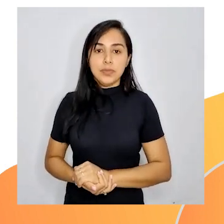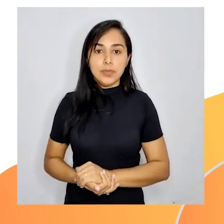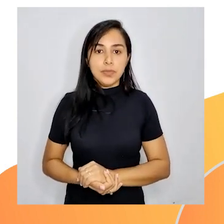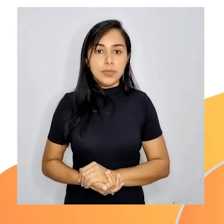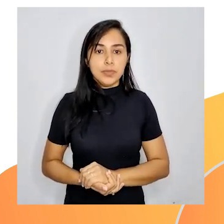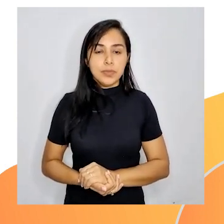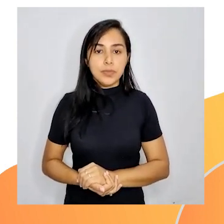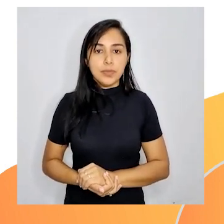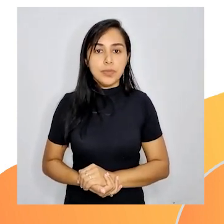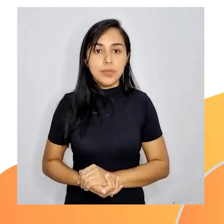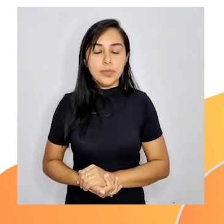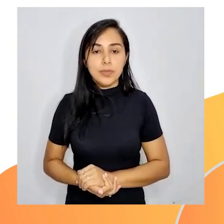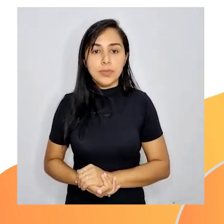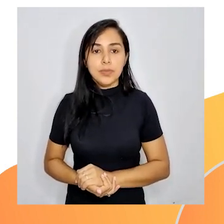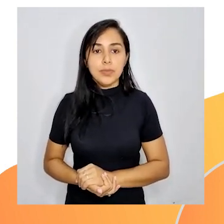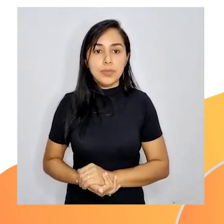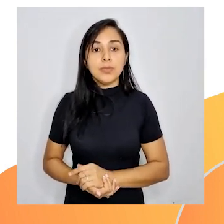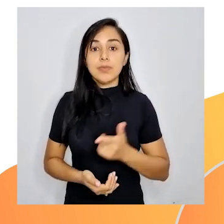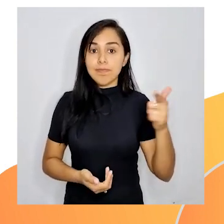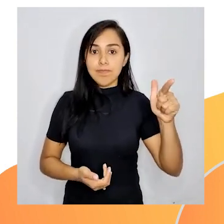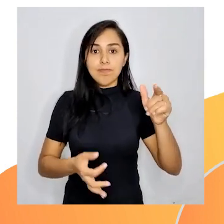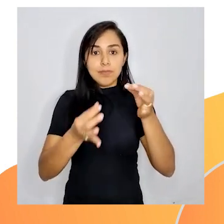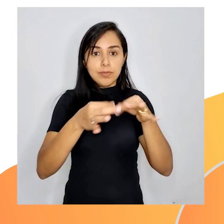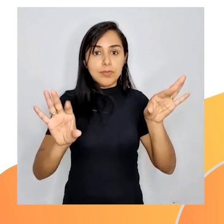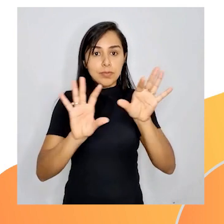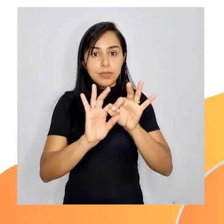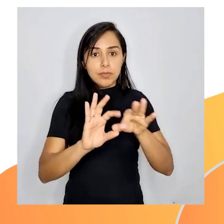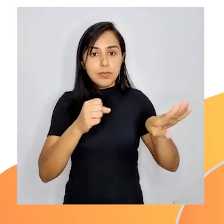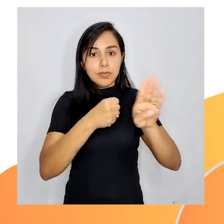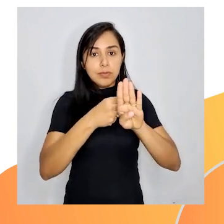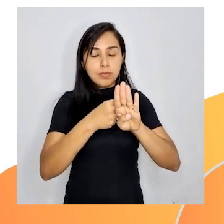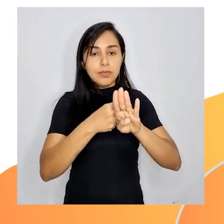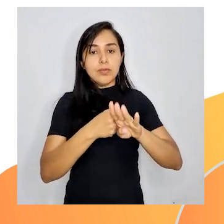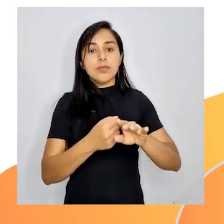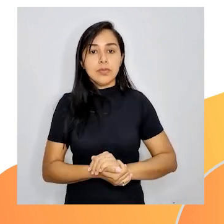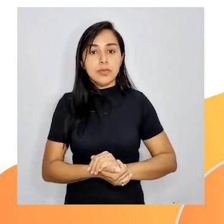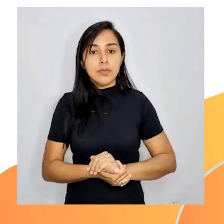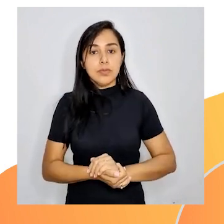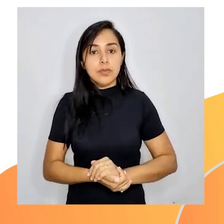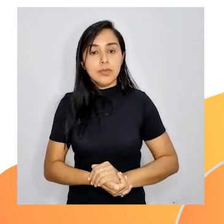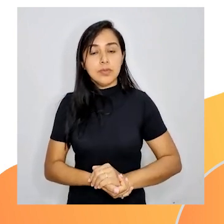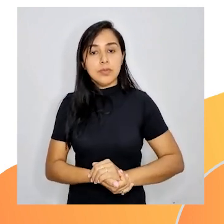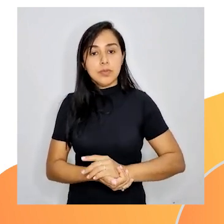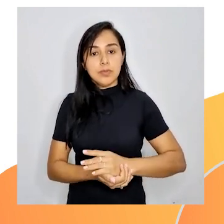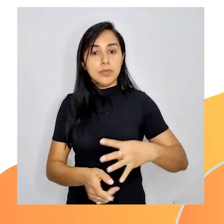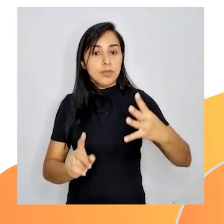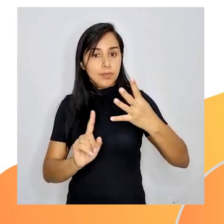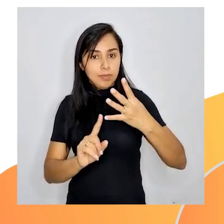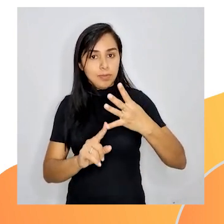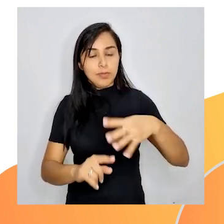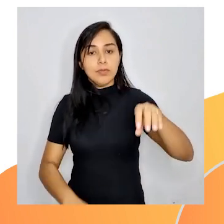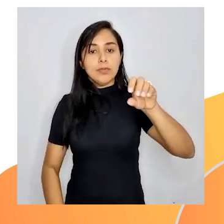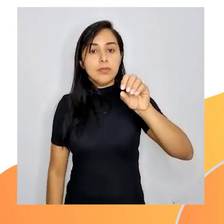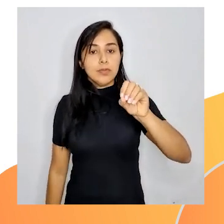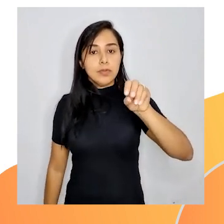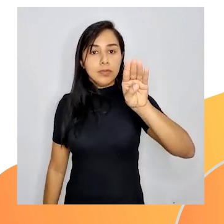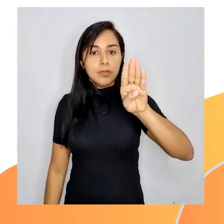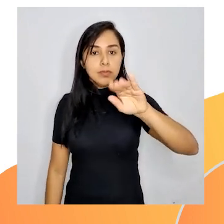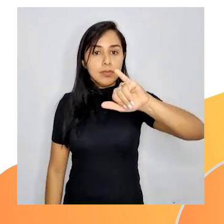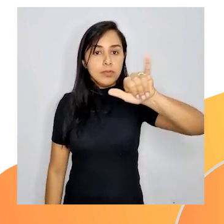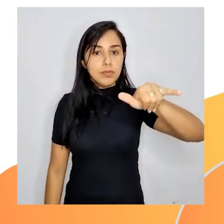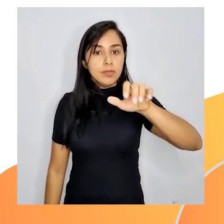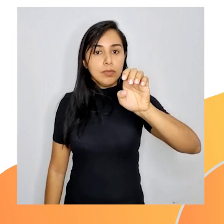A nossa próxima oração subordinada substantiva é classificada como objetiva direta. Elas funcionam